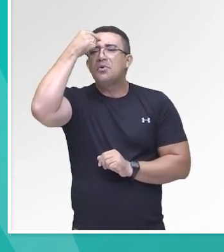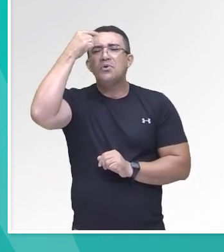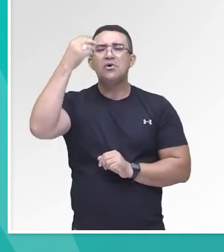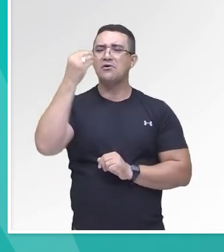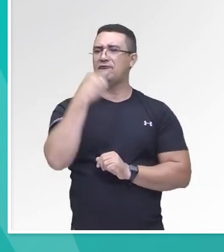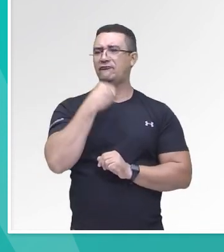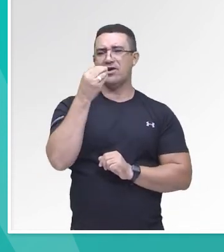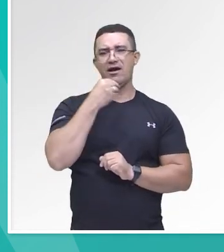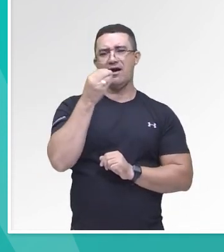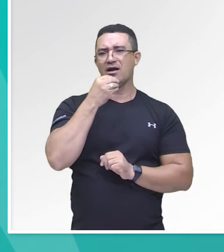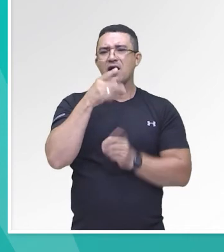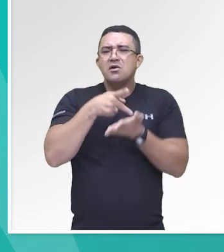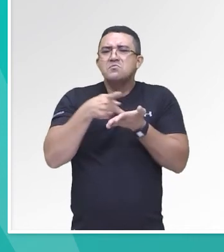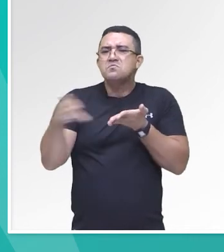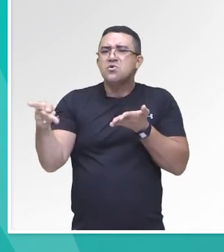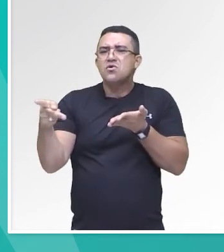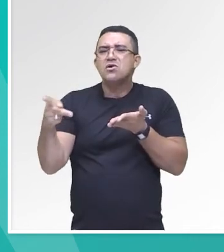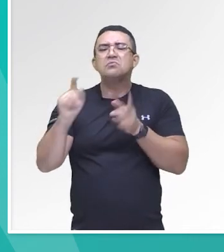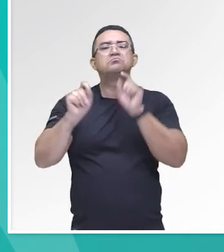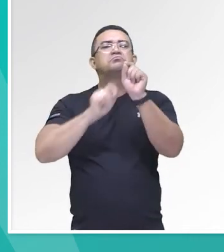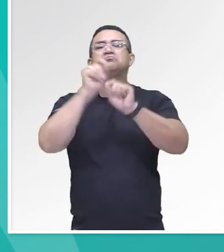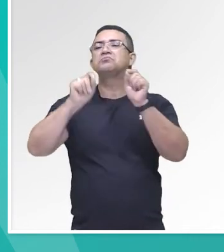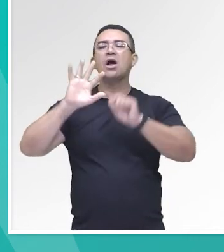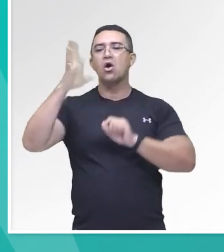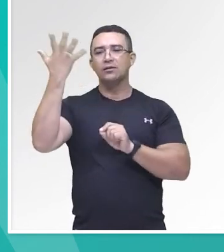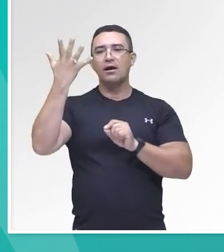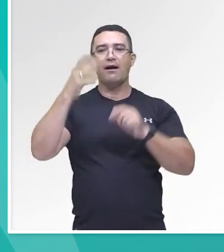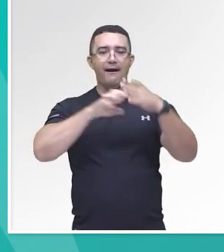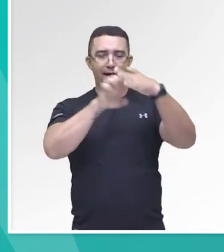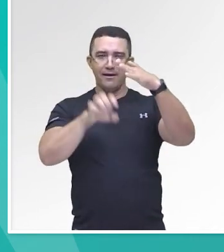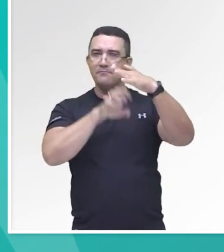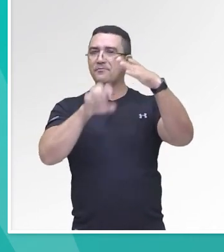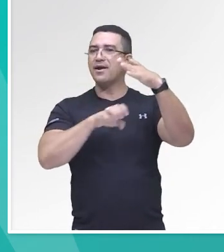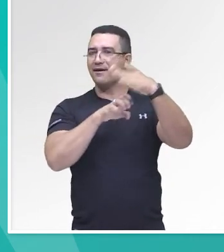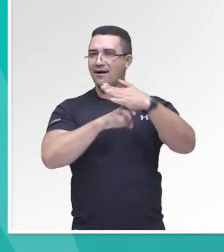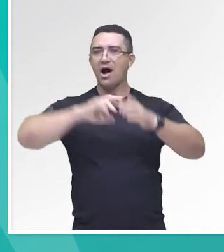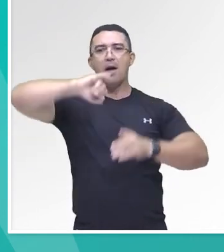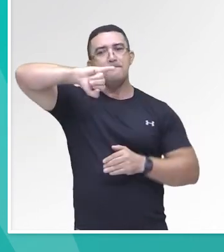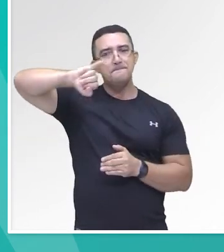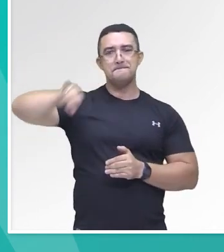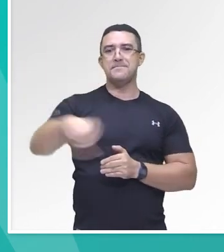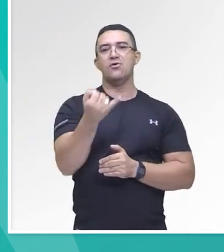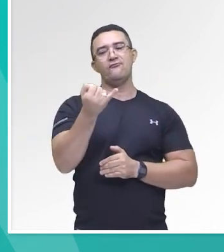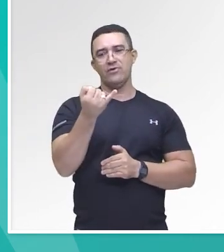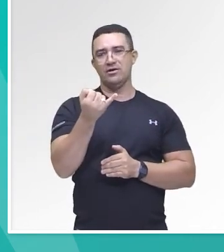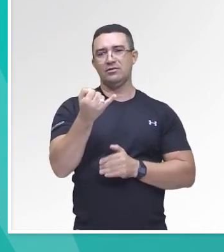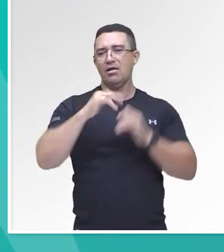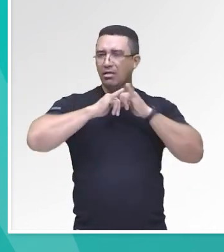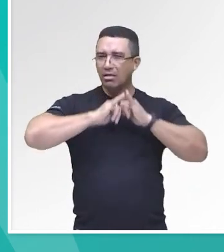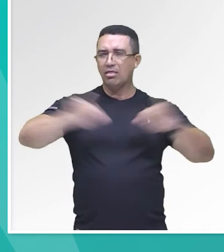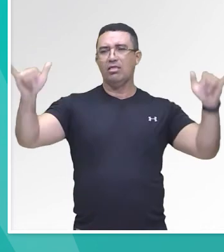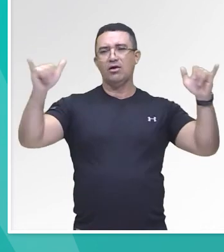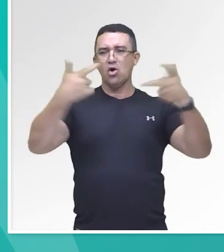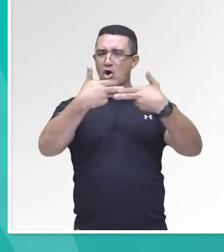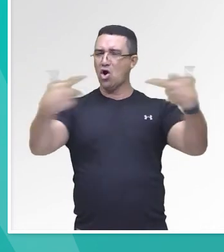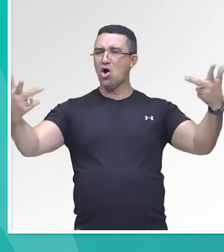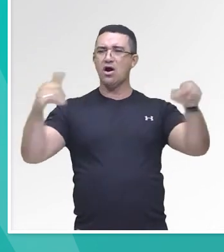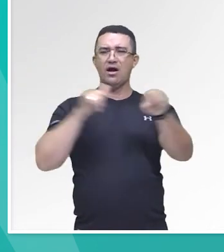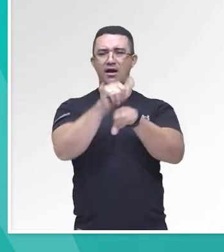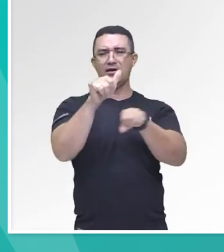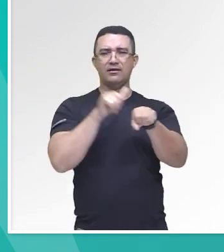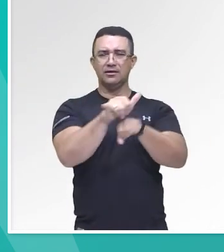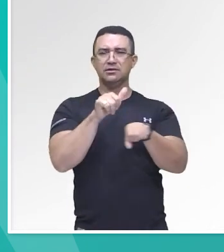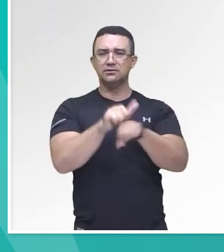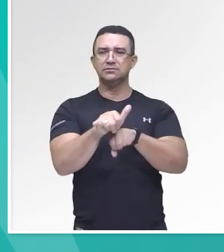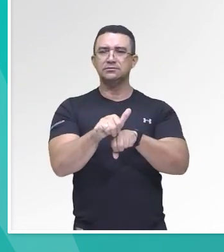quadro, que acontece o quê? Que as empresas aproveitam esse quadro para divulgar propagandas enganosas. Então, aqui